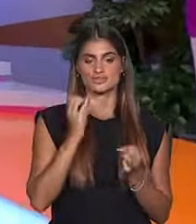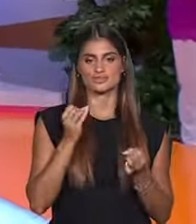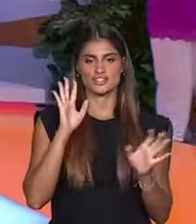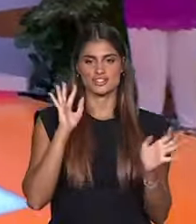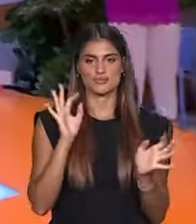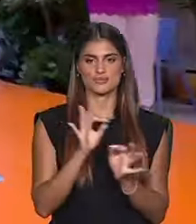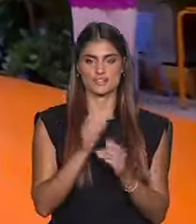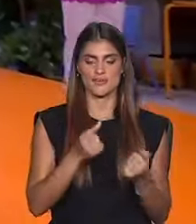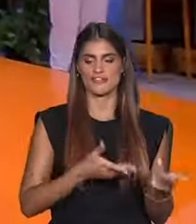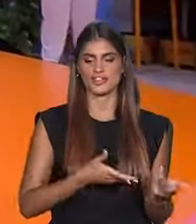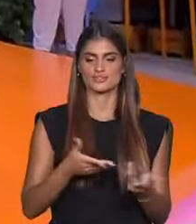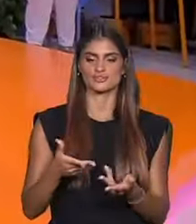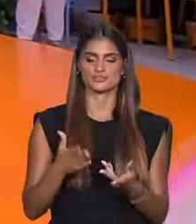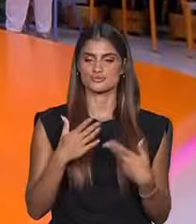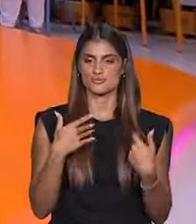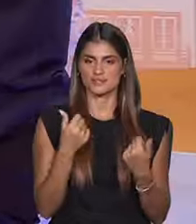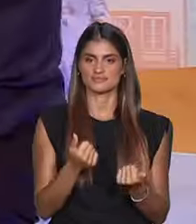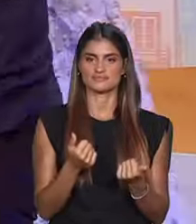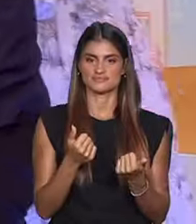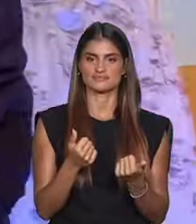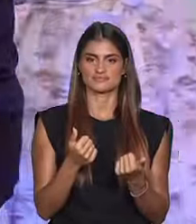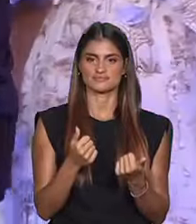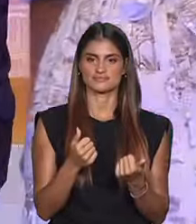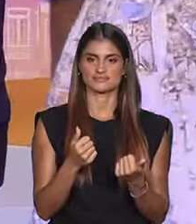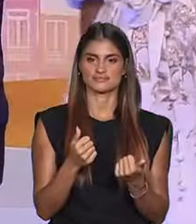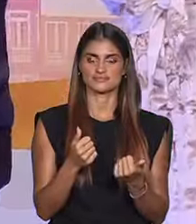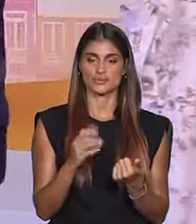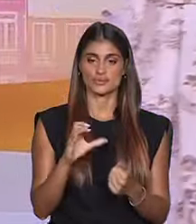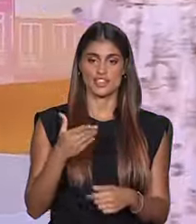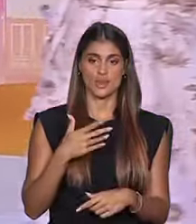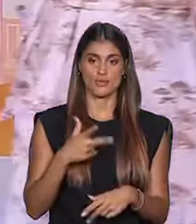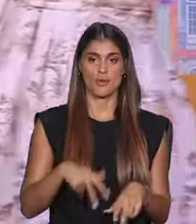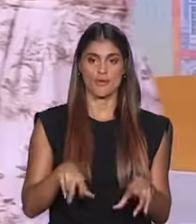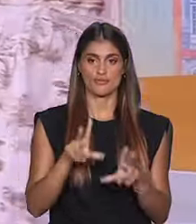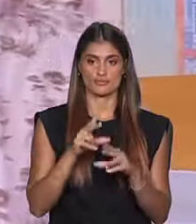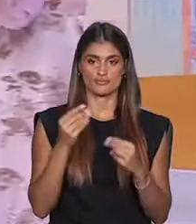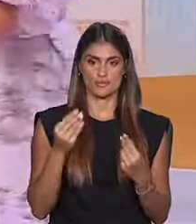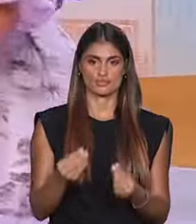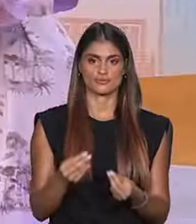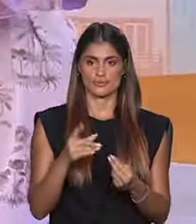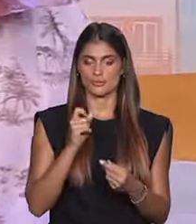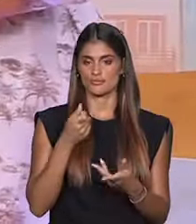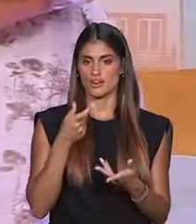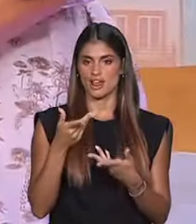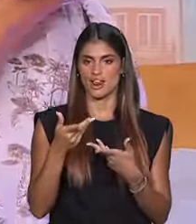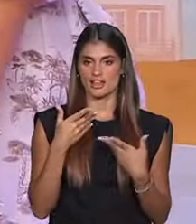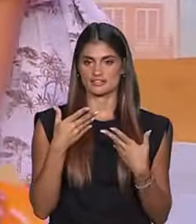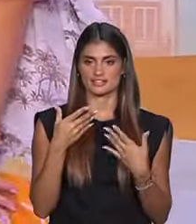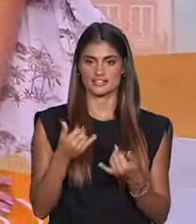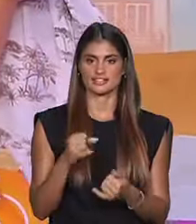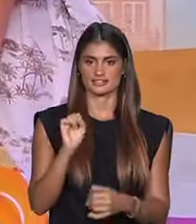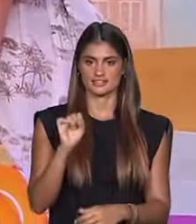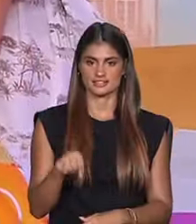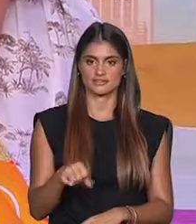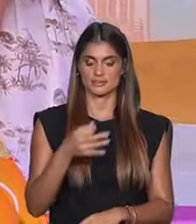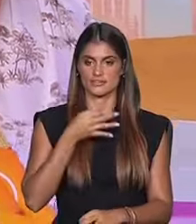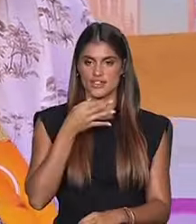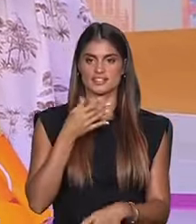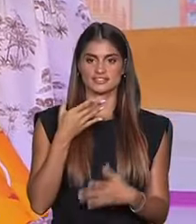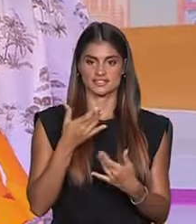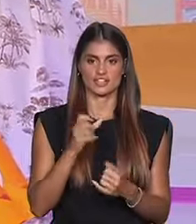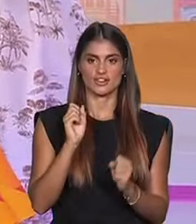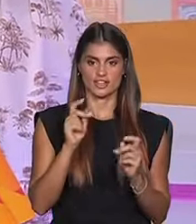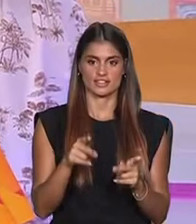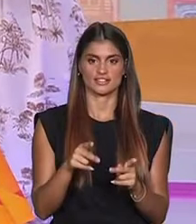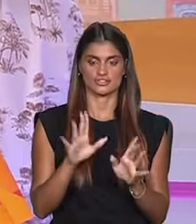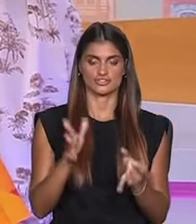Bem-vindo. Tudo bem? O grande Marante, disco novo, hã? Ah, verdade. Podemos conversar com o Marante mais daqui a bocadinho? Vamos conversar com o Marante daqui a pouco. Pode ser. Já